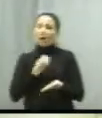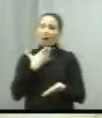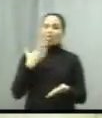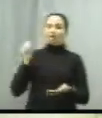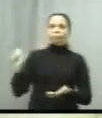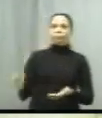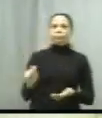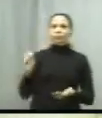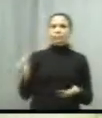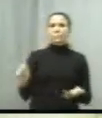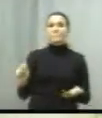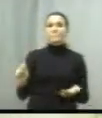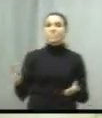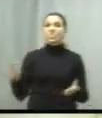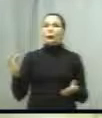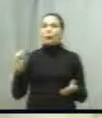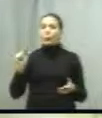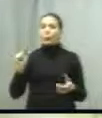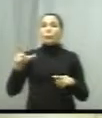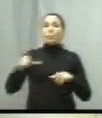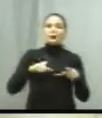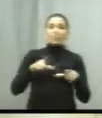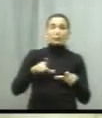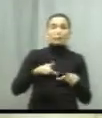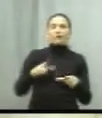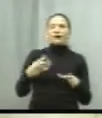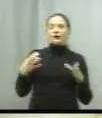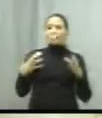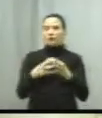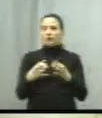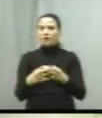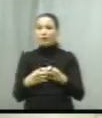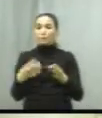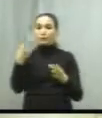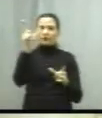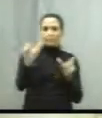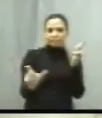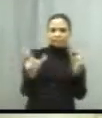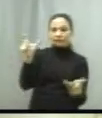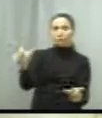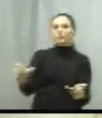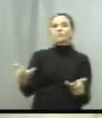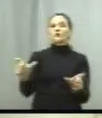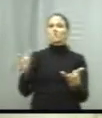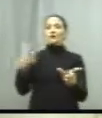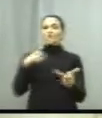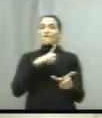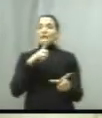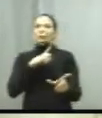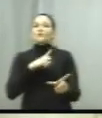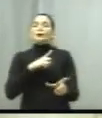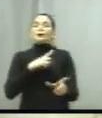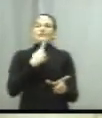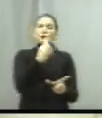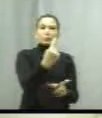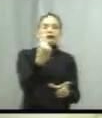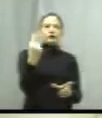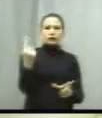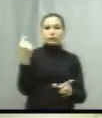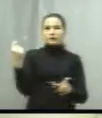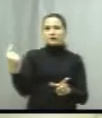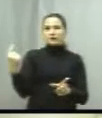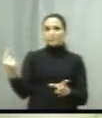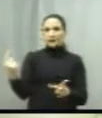nossa cidade. O pouco tempo de trabalho que os membros dessa comissão tiveram, Donizete, Boi, Edna,